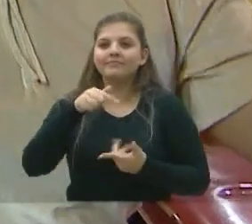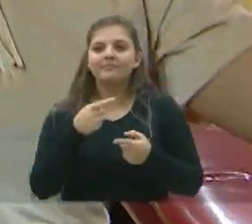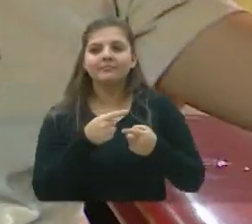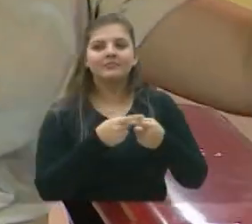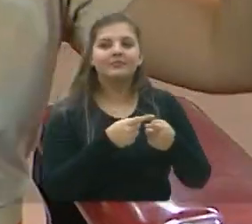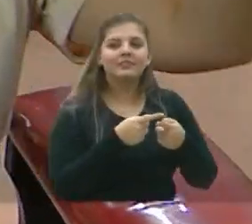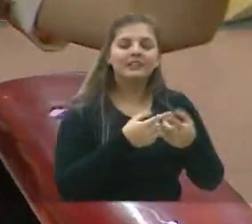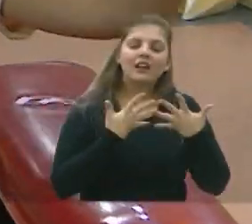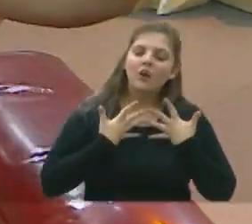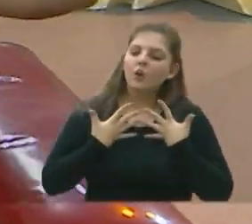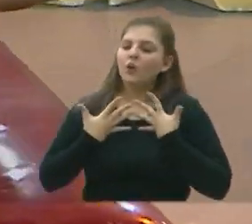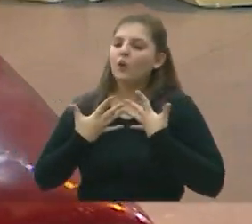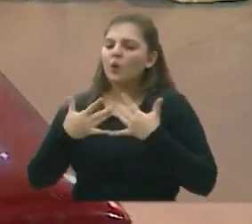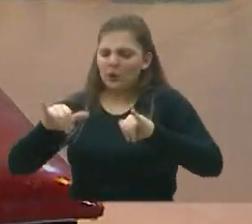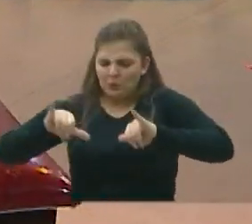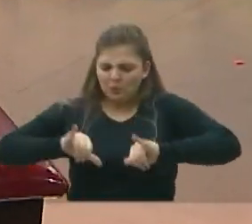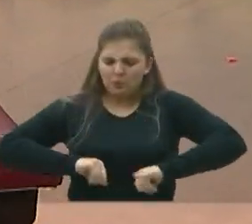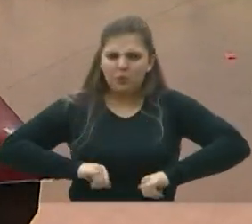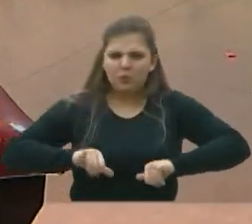para